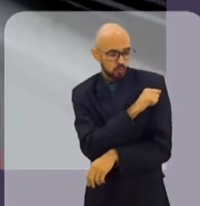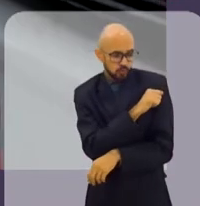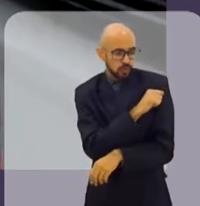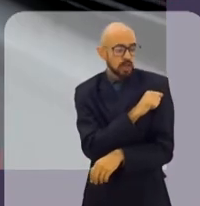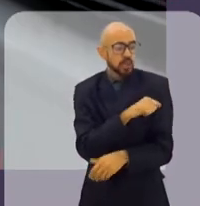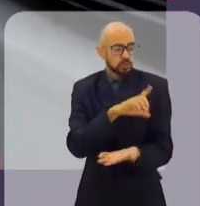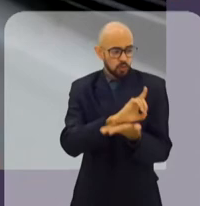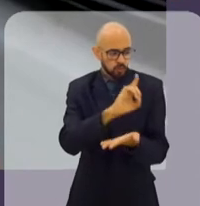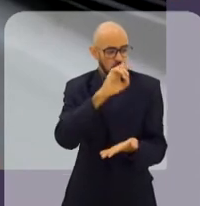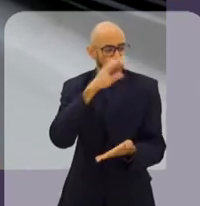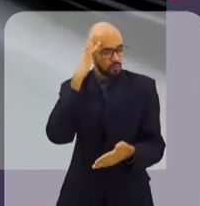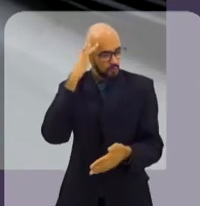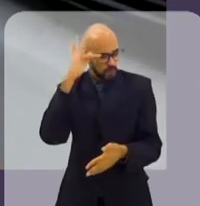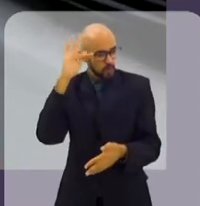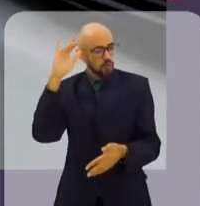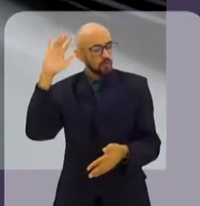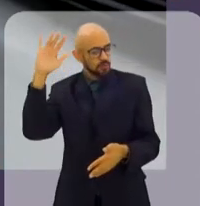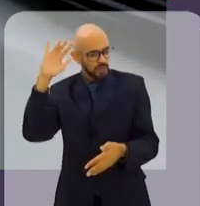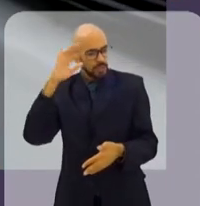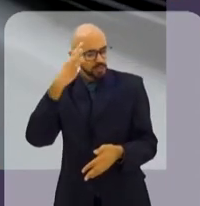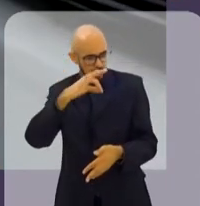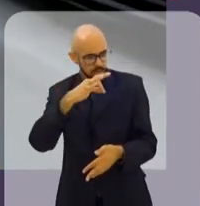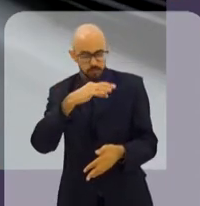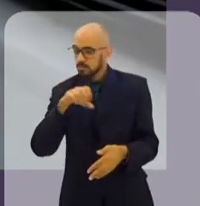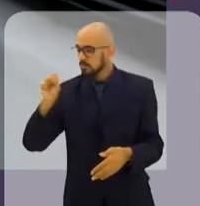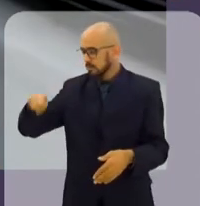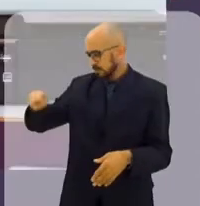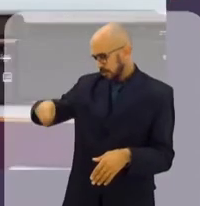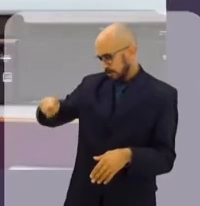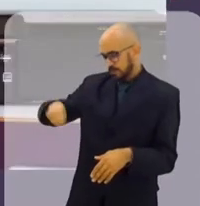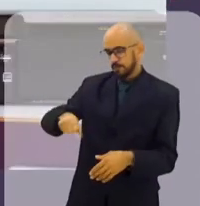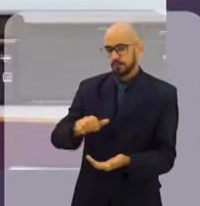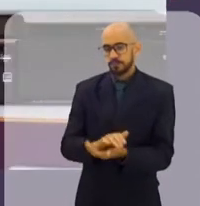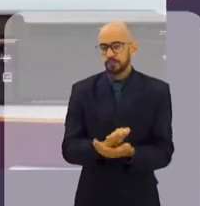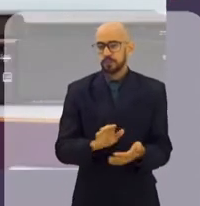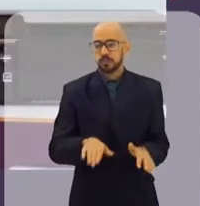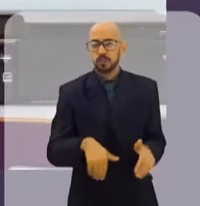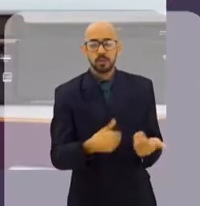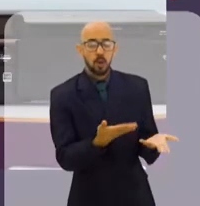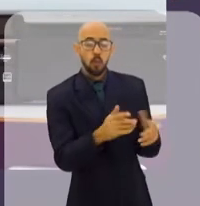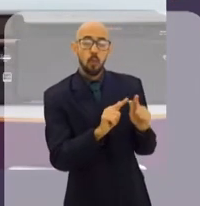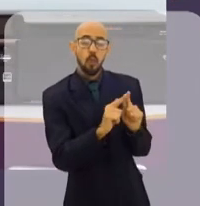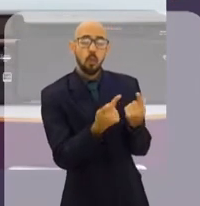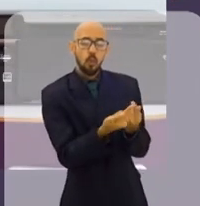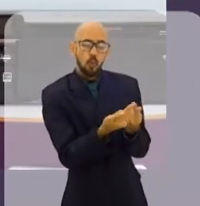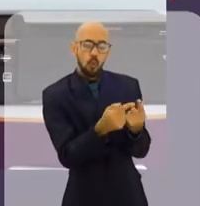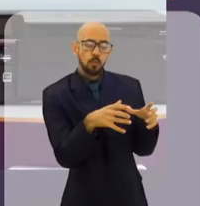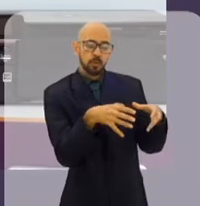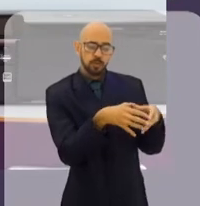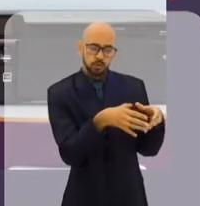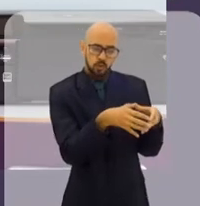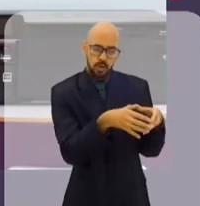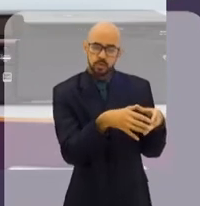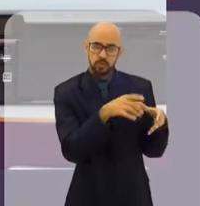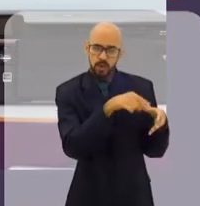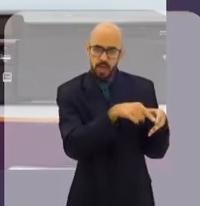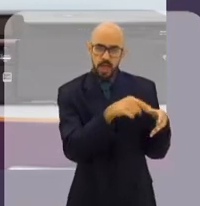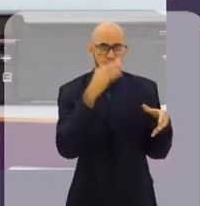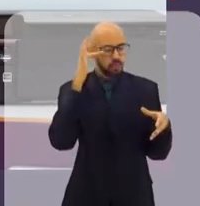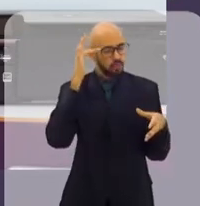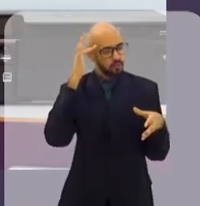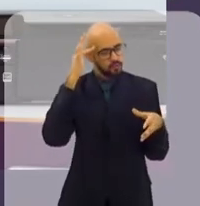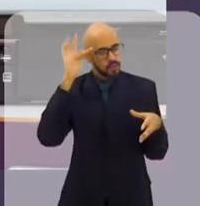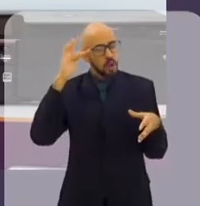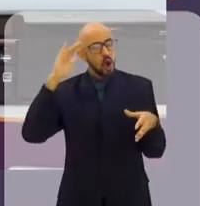filosofia. Sim, sou doutorada em filosofia. O grupo que compõe aí esse coletivo em geral é de